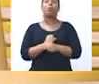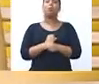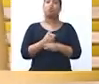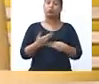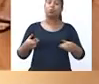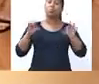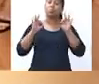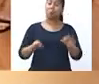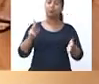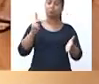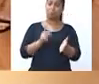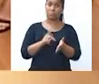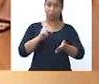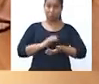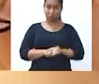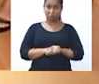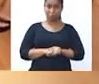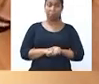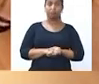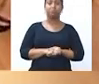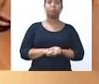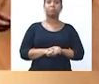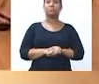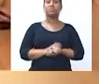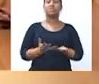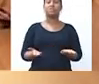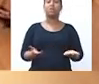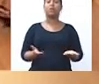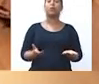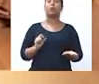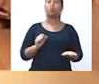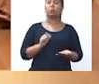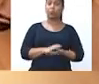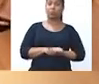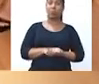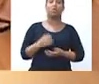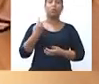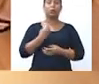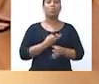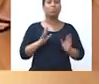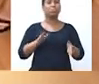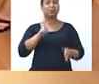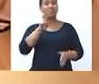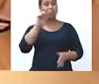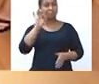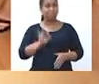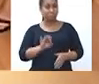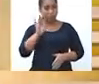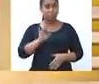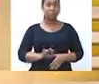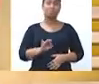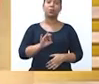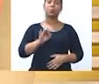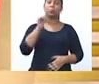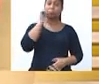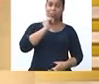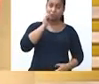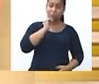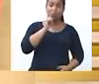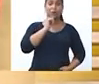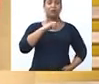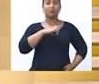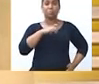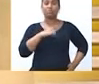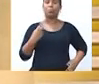Aí, Mônica, para a gente discutir? Tem um dado geral que é o seguinte, nós já somos mais ou menos 50% das doutoras, nós temos